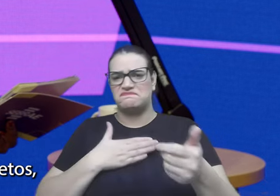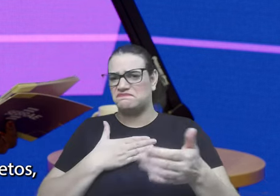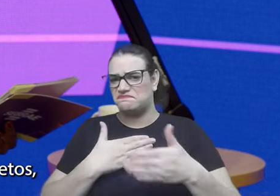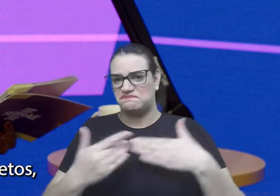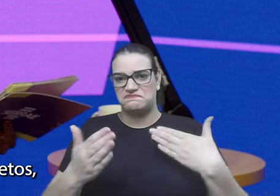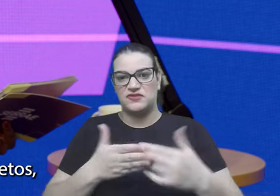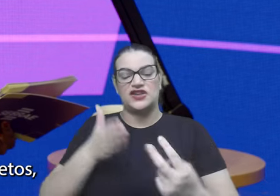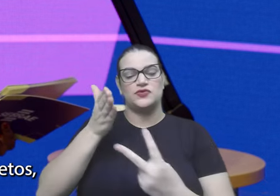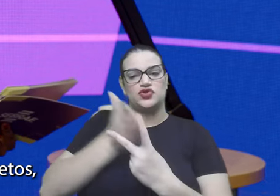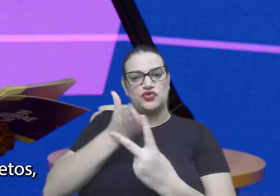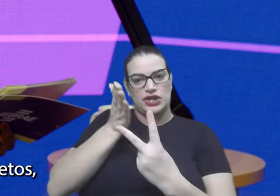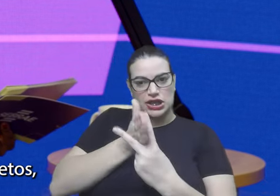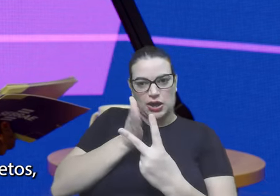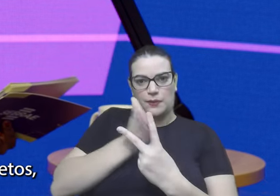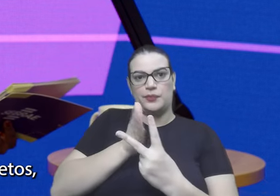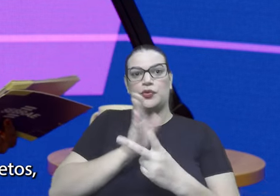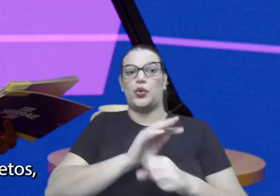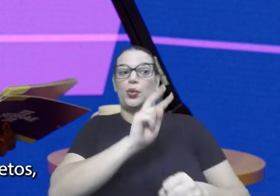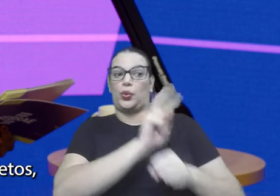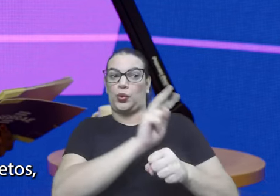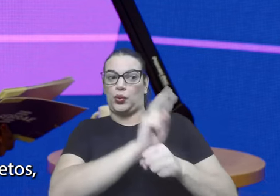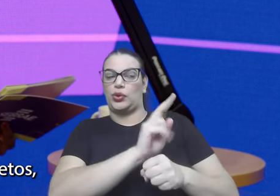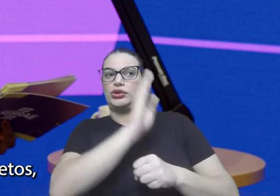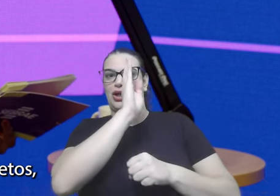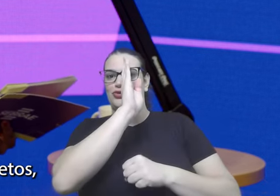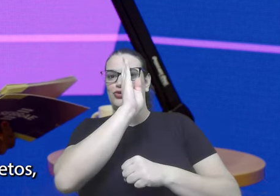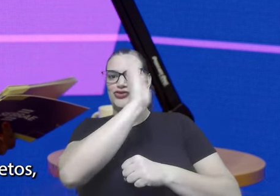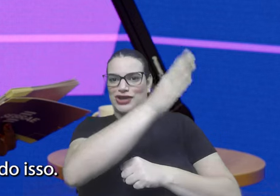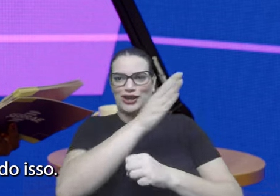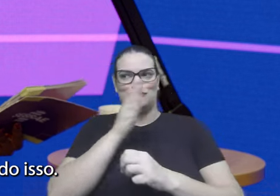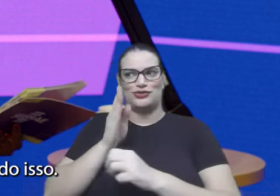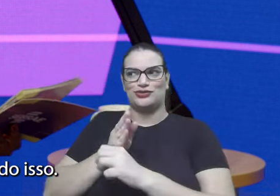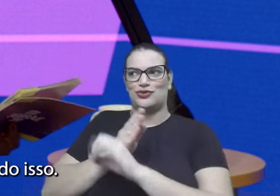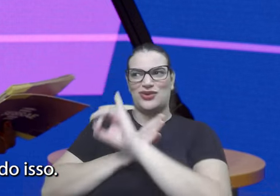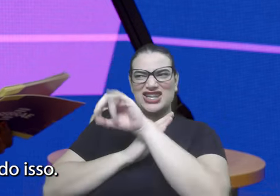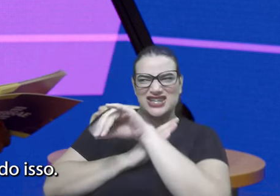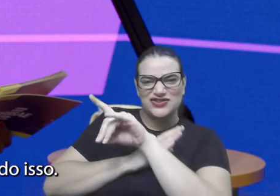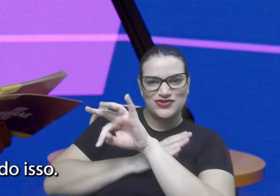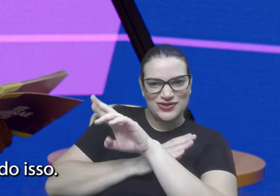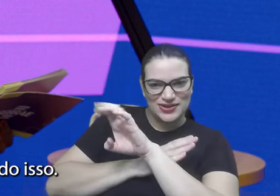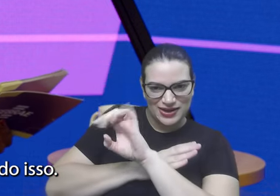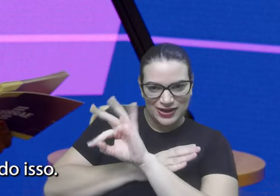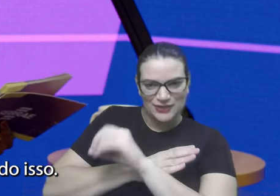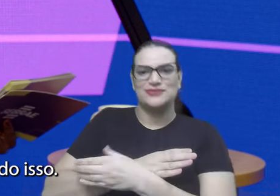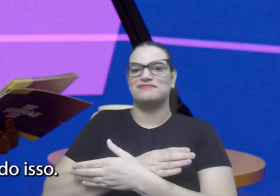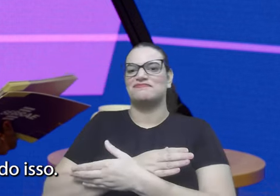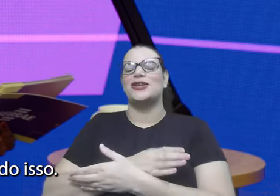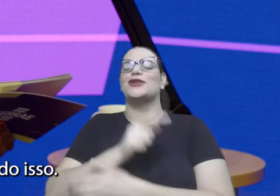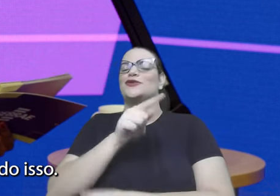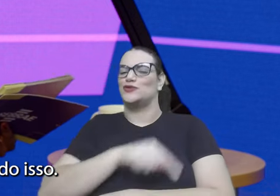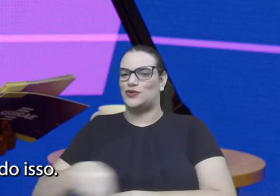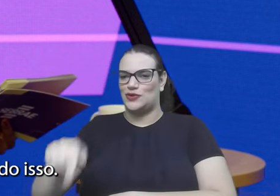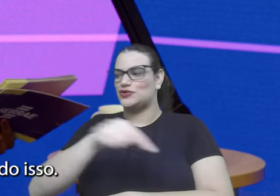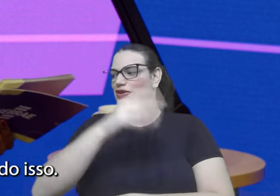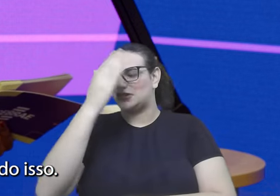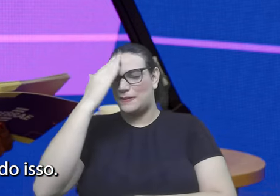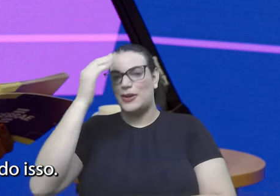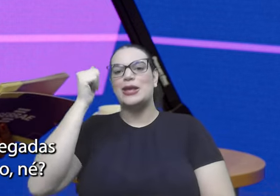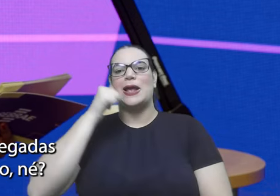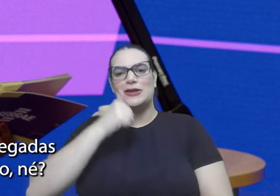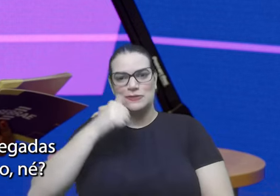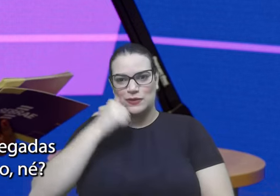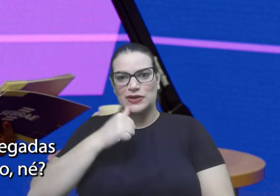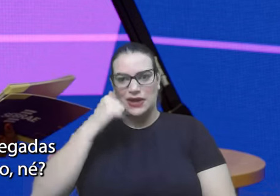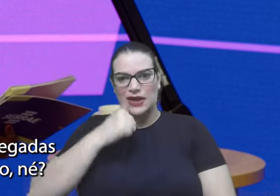Desse dessa divisão entre cuidados diretos e indiretos uma coisa é unânime as mulheres estão à frente de tudo